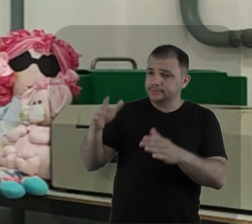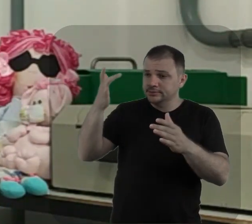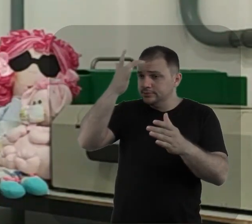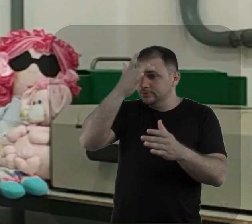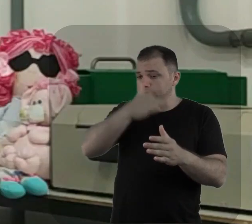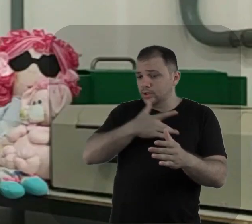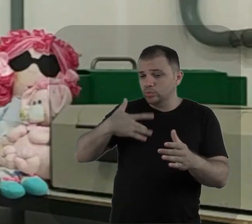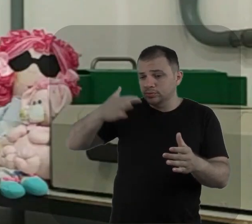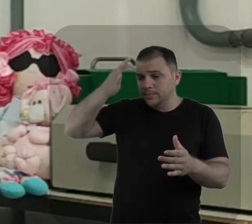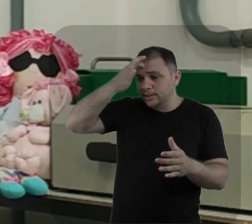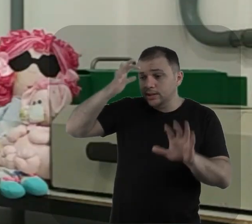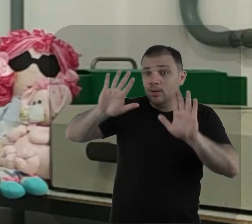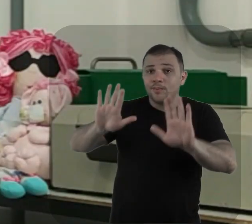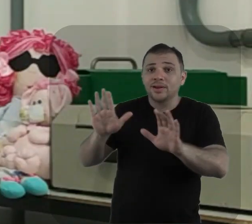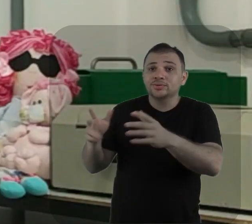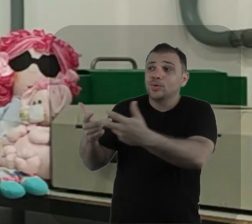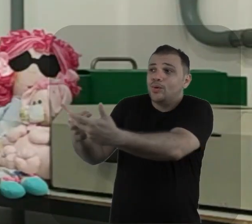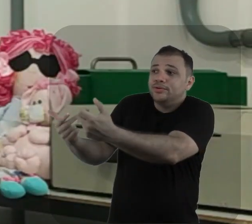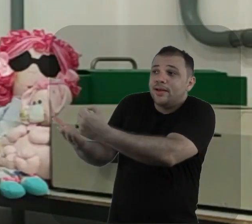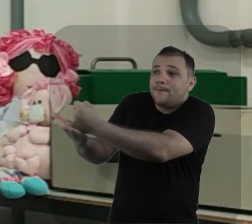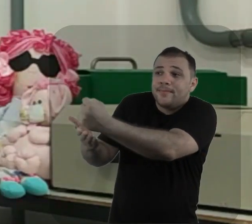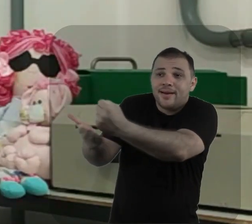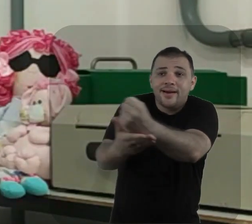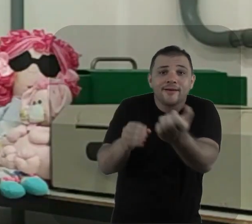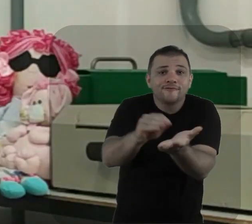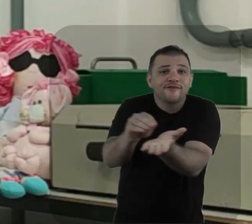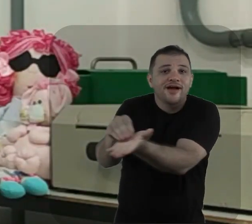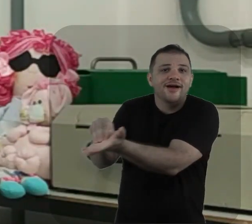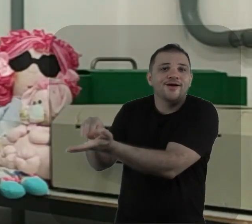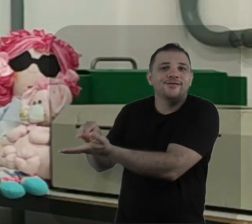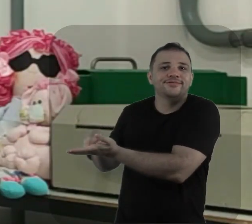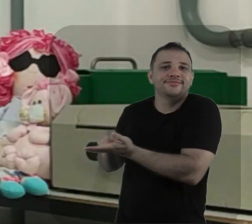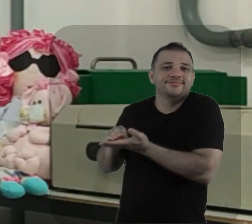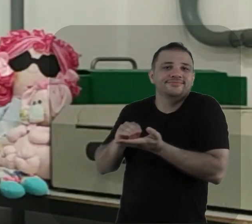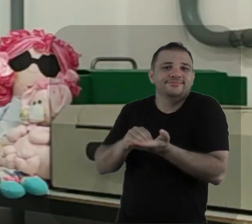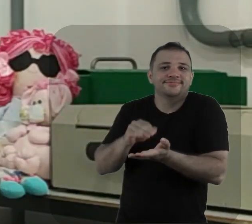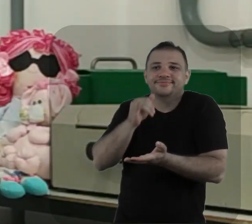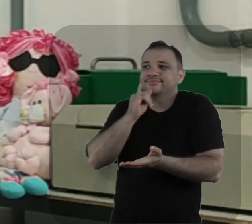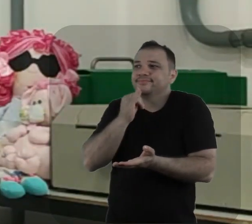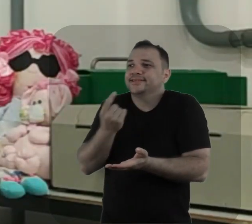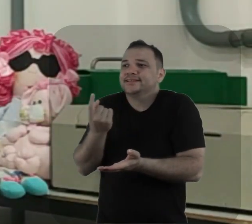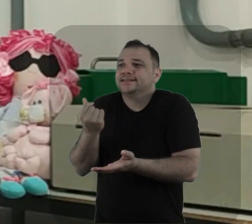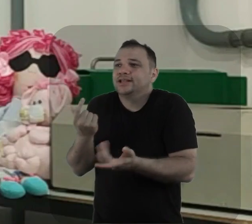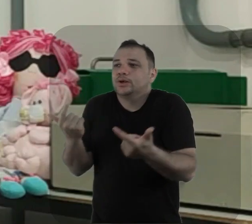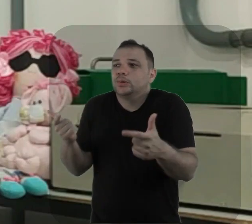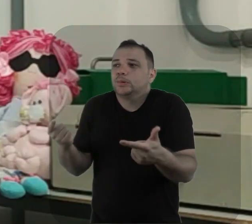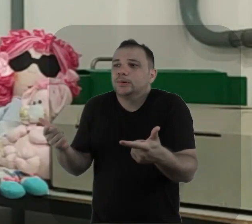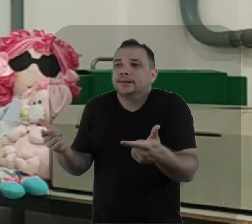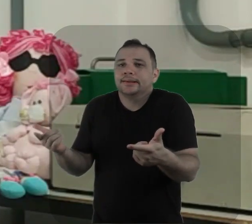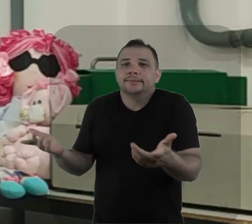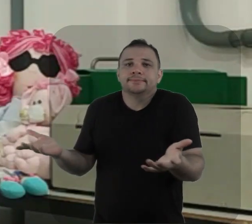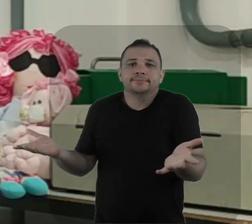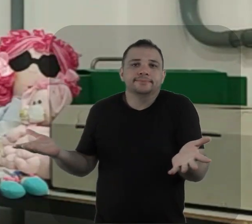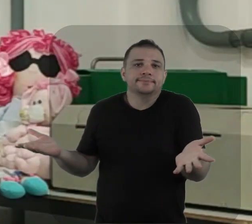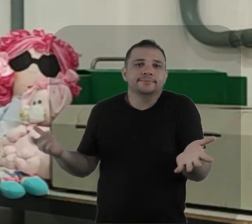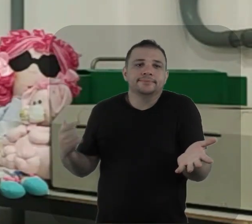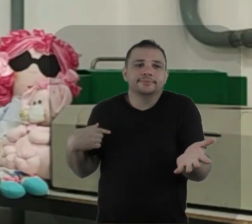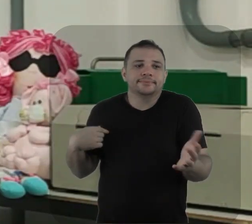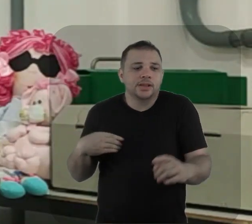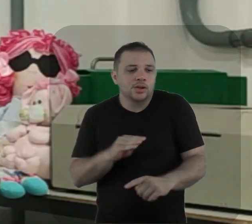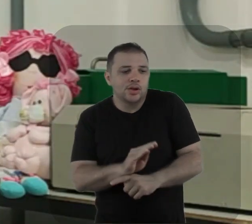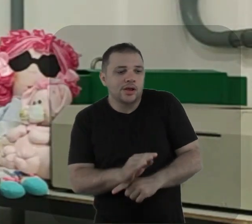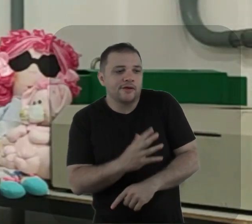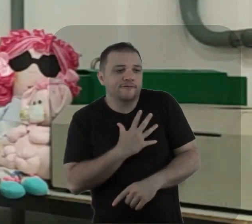sua cabeça organizada se de repente você tem tanta vulnerabilidade financeira a ponto de você